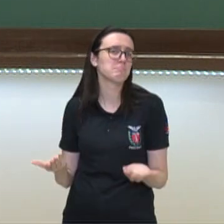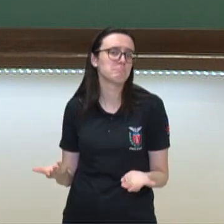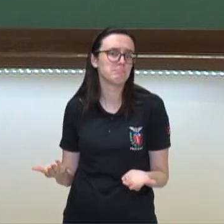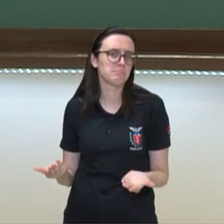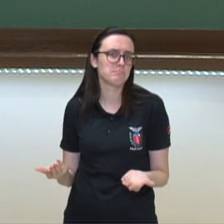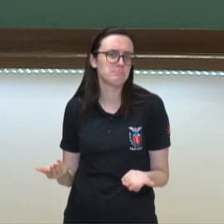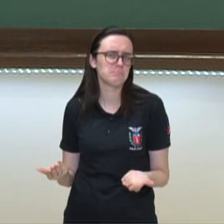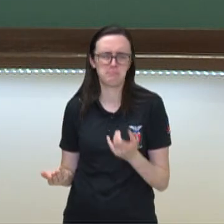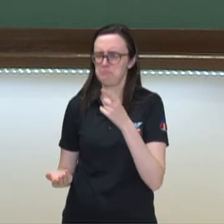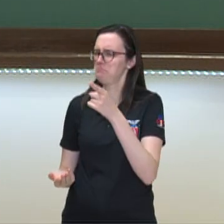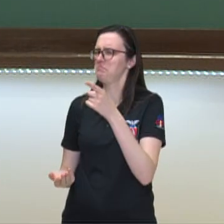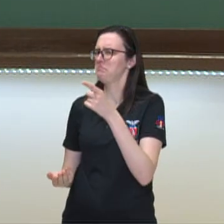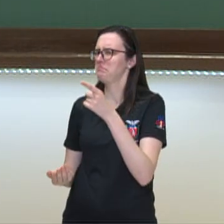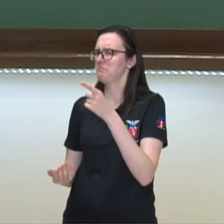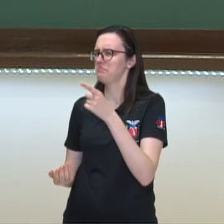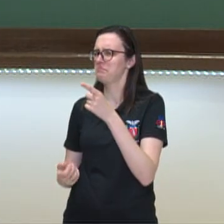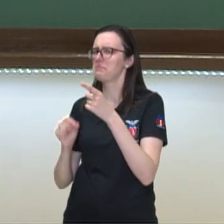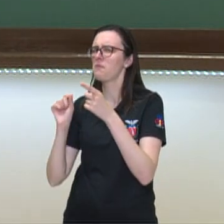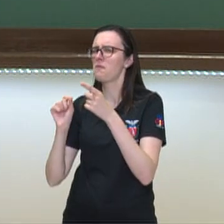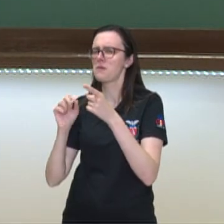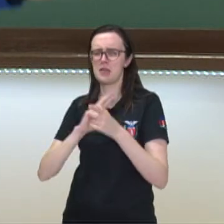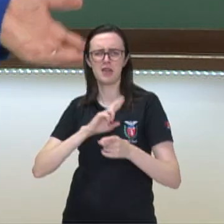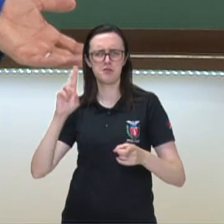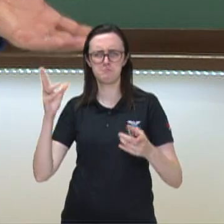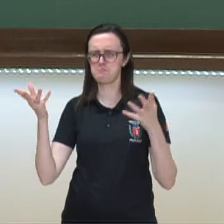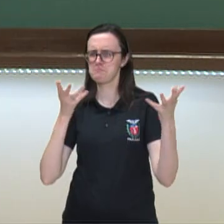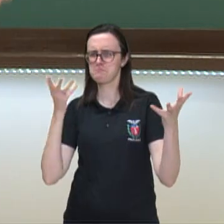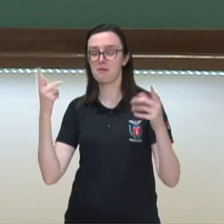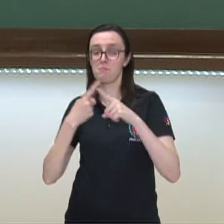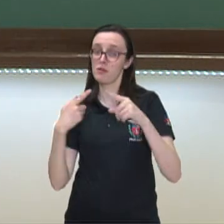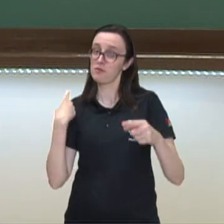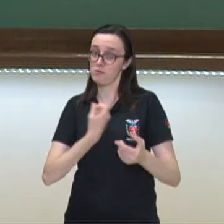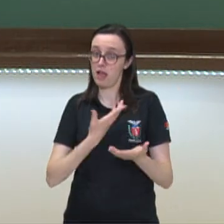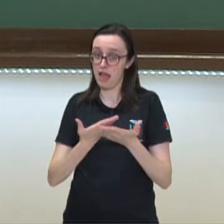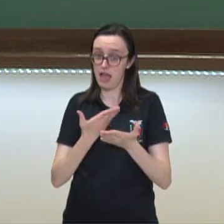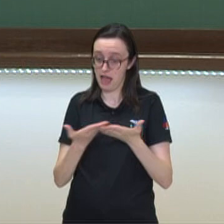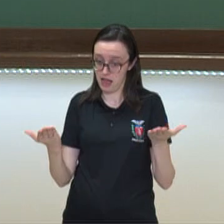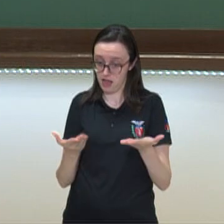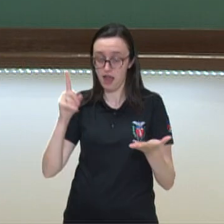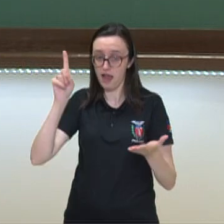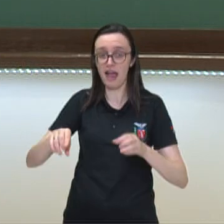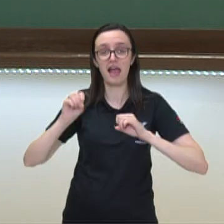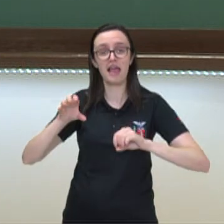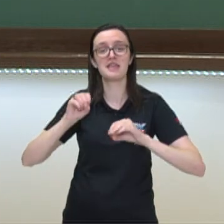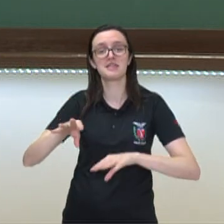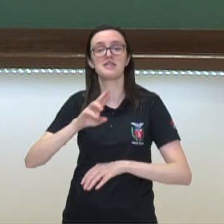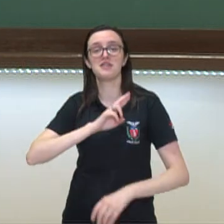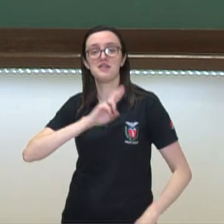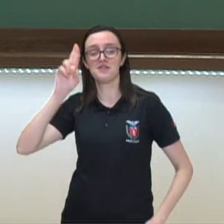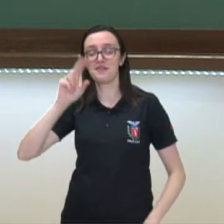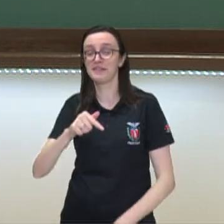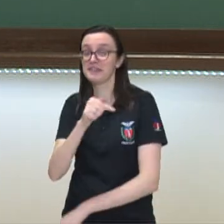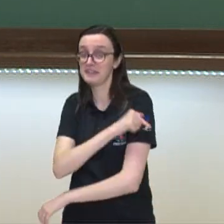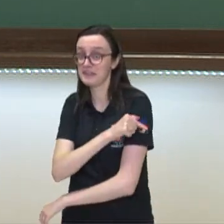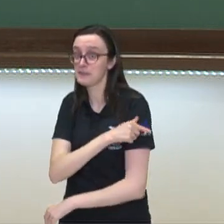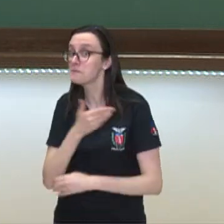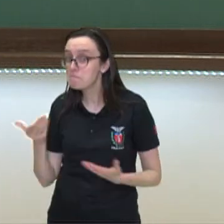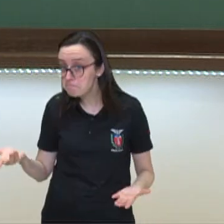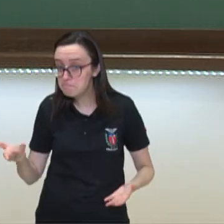é a relação entre calendários e religião, já que a nossa aula Paraná é de ensino religioso, 7º